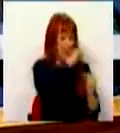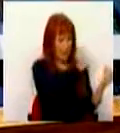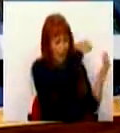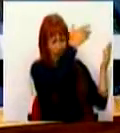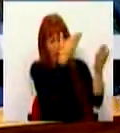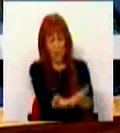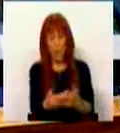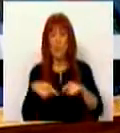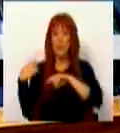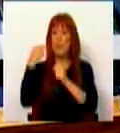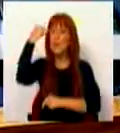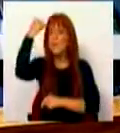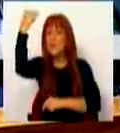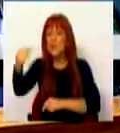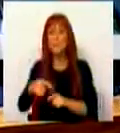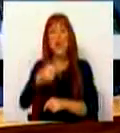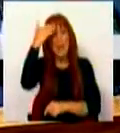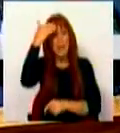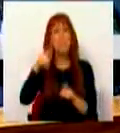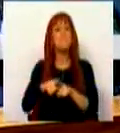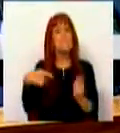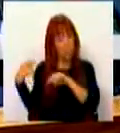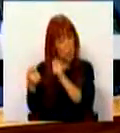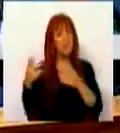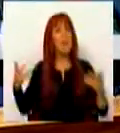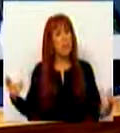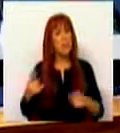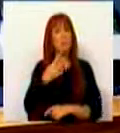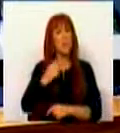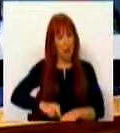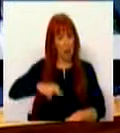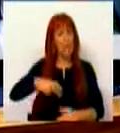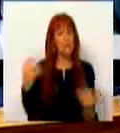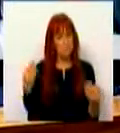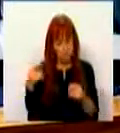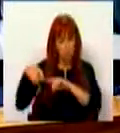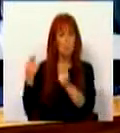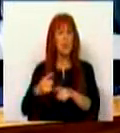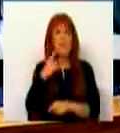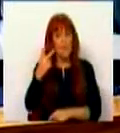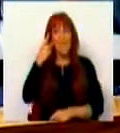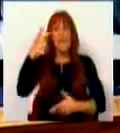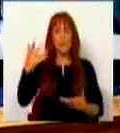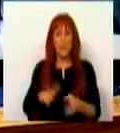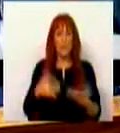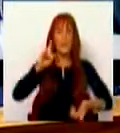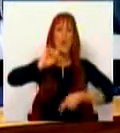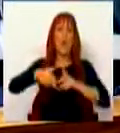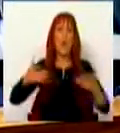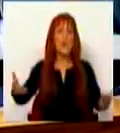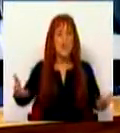o debate na especialidade prevê-se que seja um debate muito rico, um debate muito vivo. Aquilo